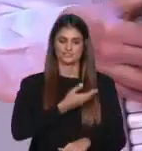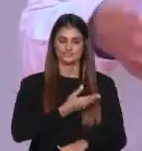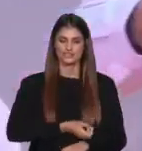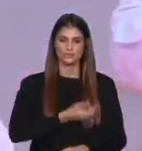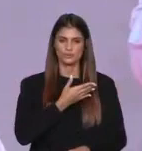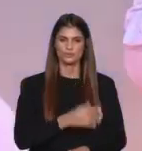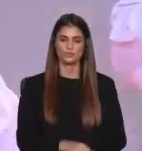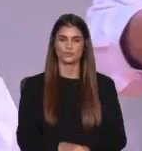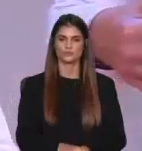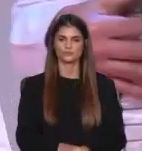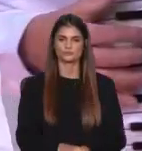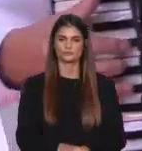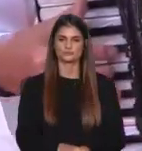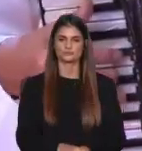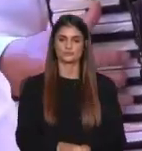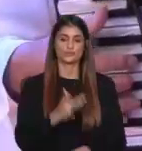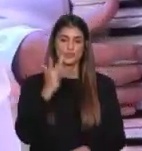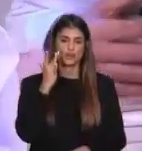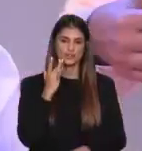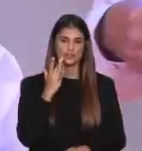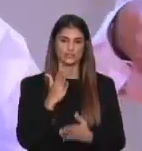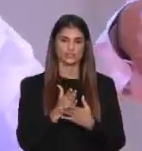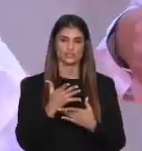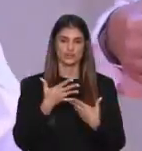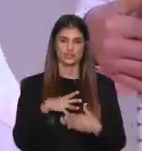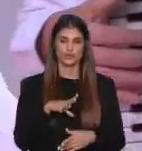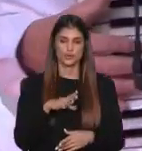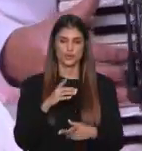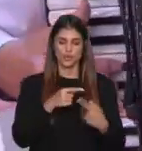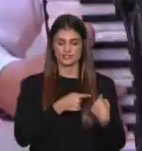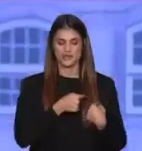paixão. Morena, só queria ser dona do teu